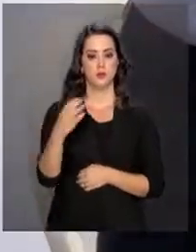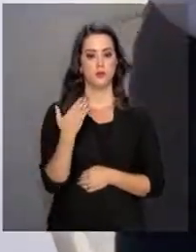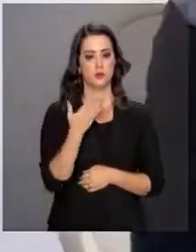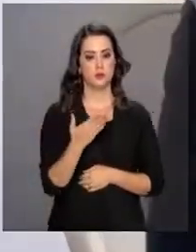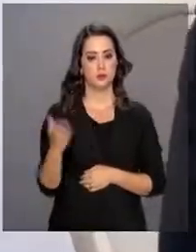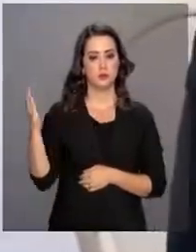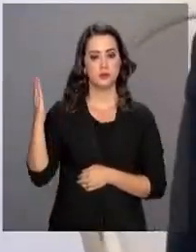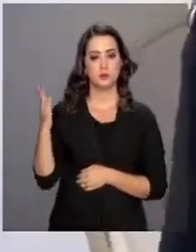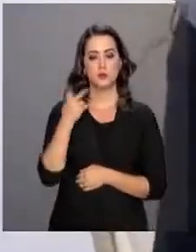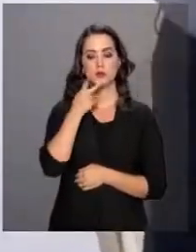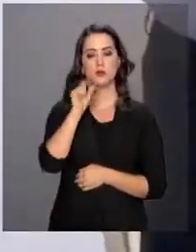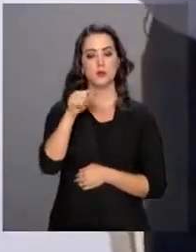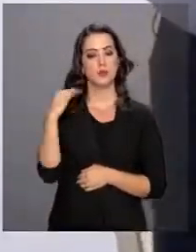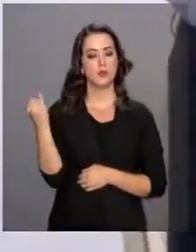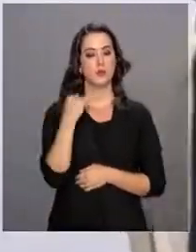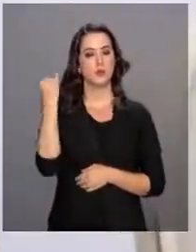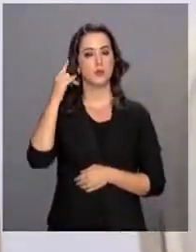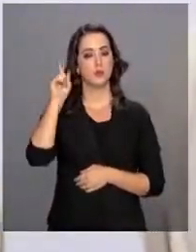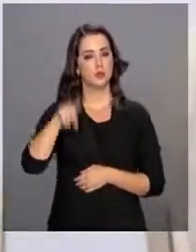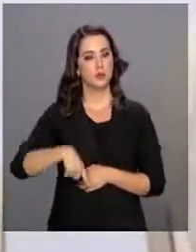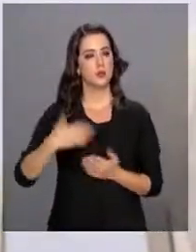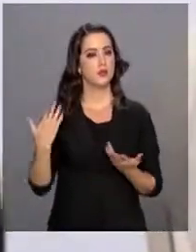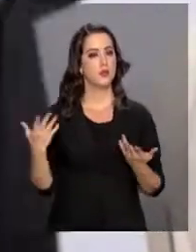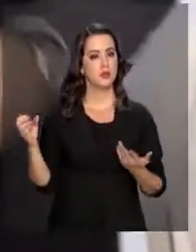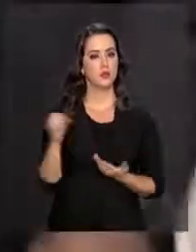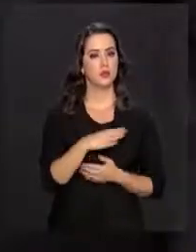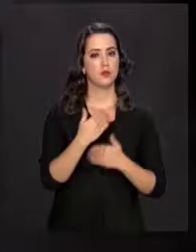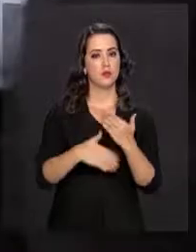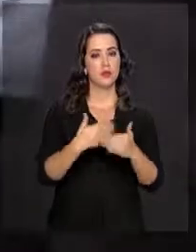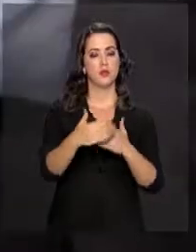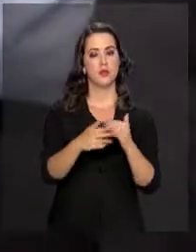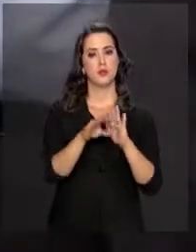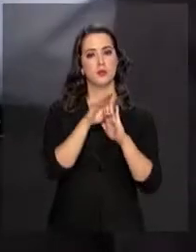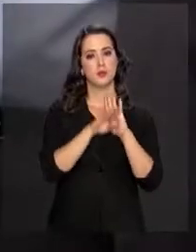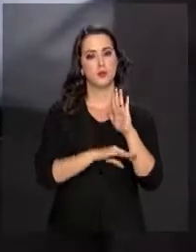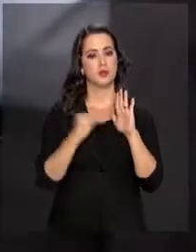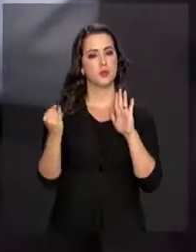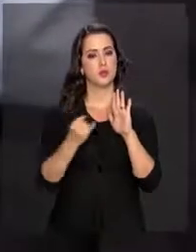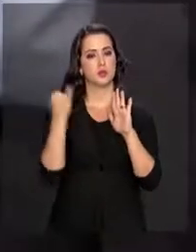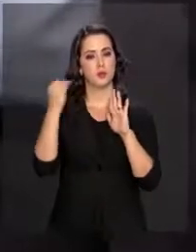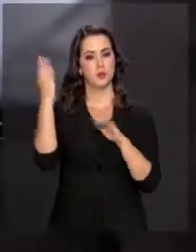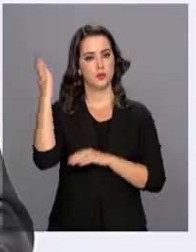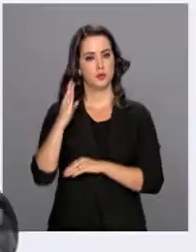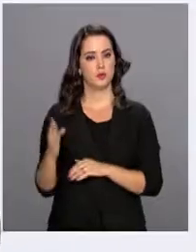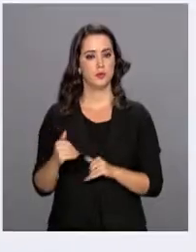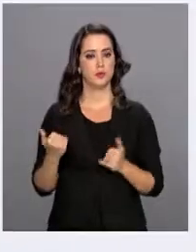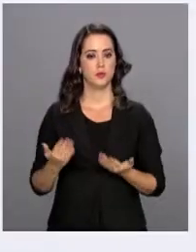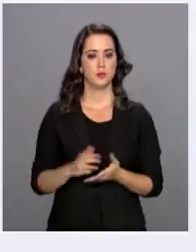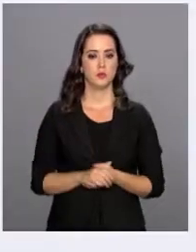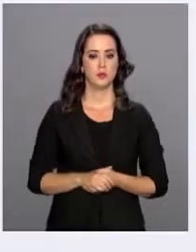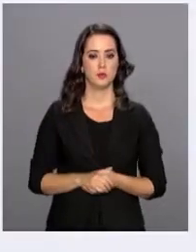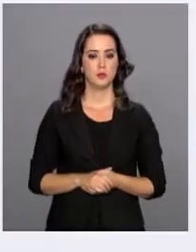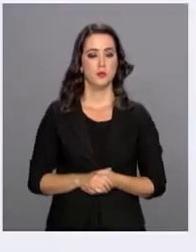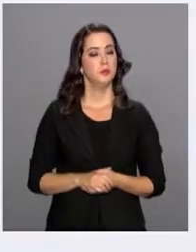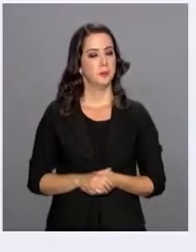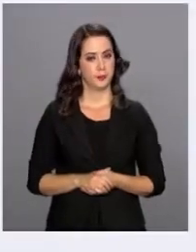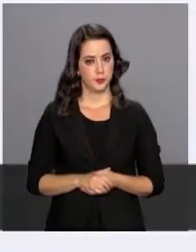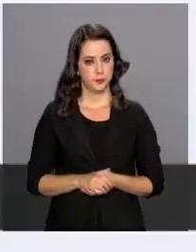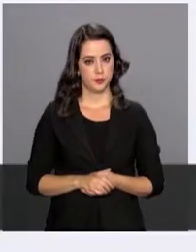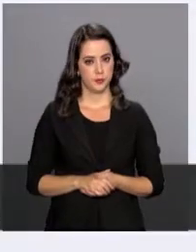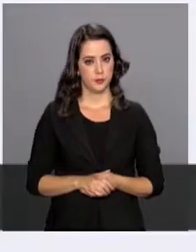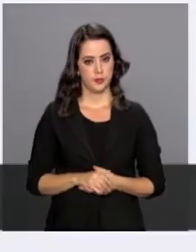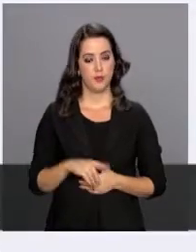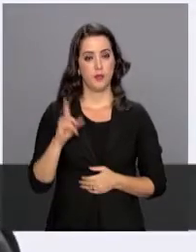comunicações ressaltou que esta é mais uma etapa de um projeto fundamental para o brasil um projeto que irá